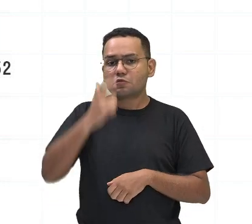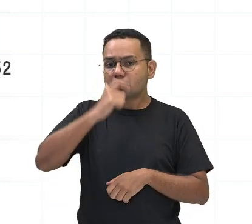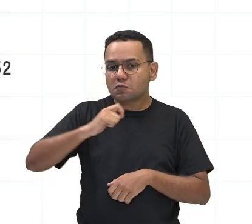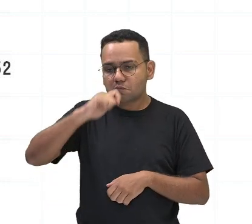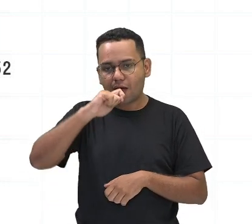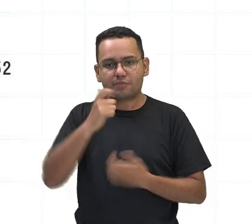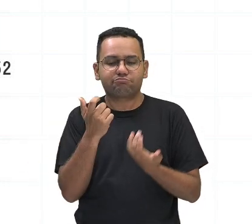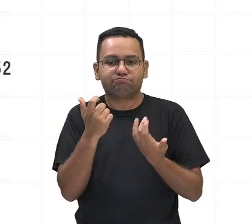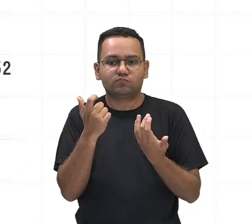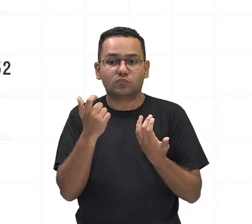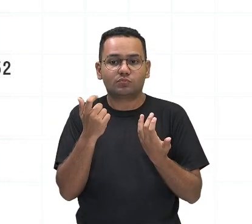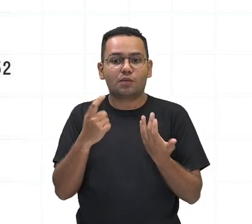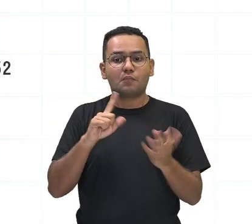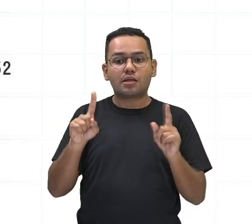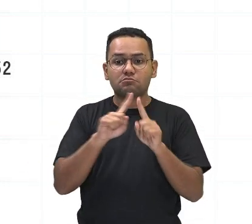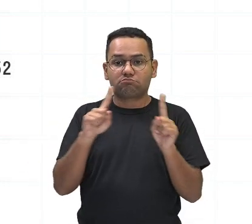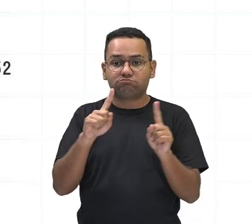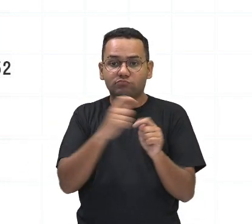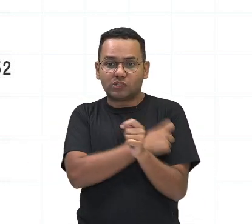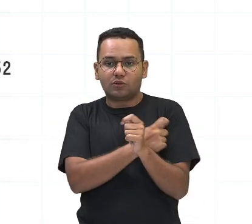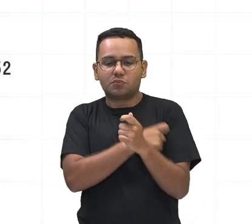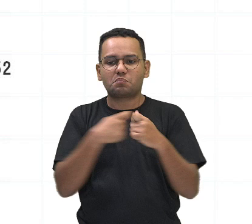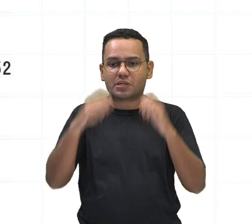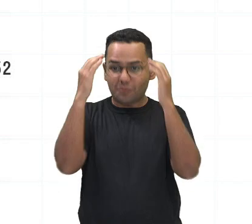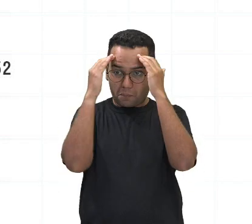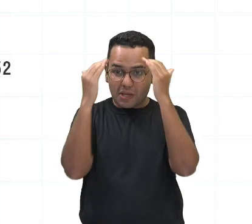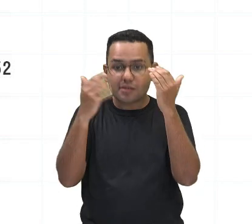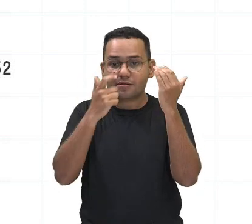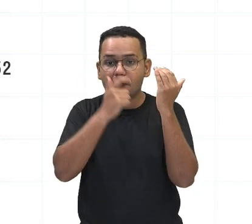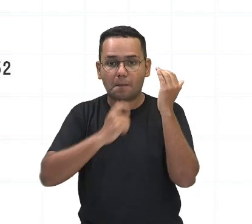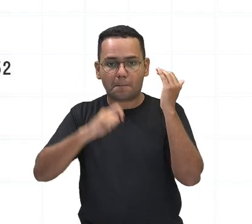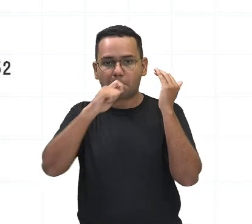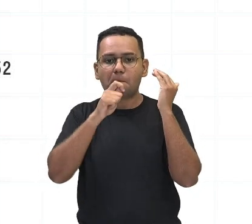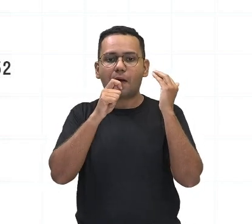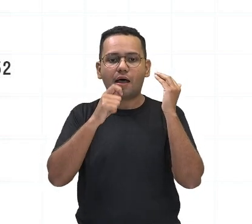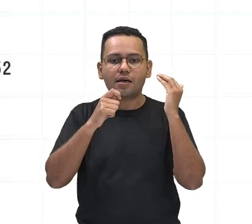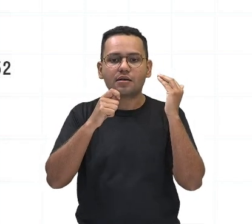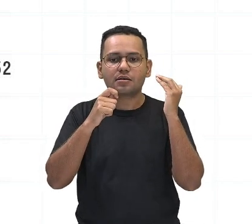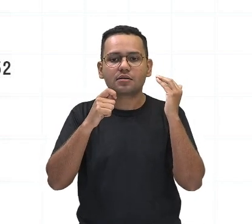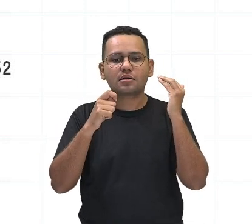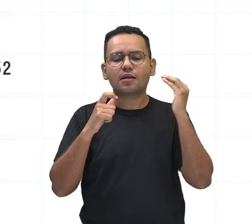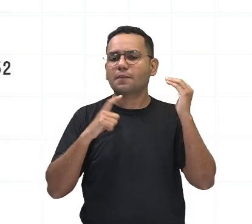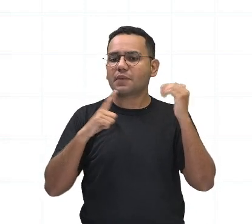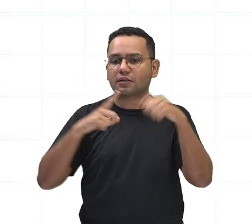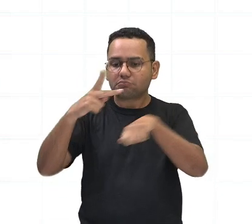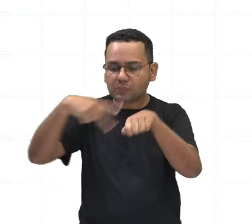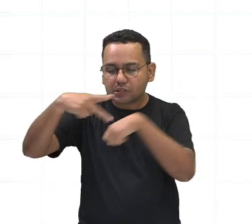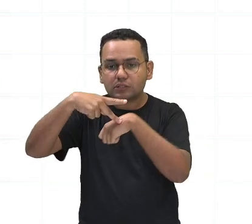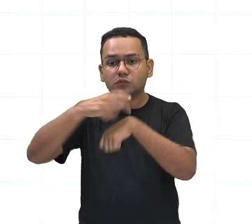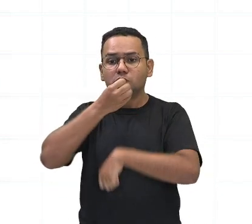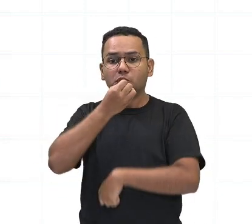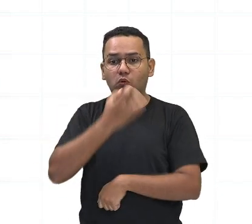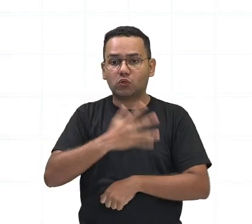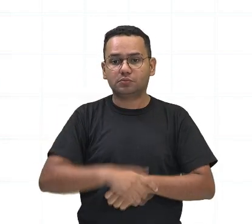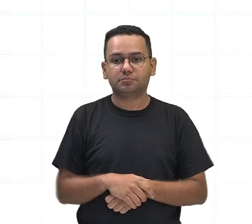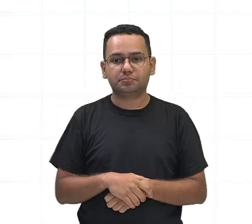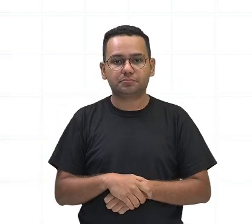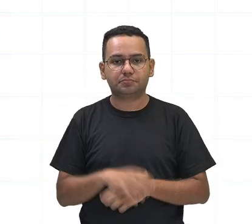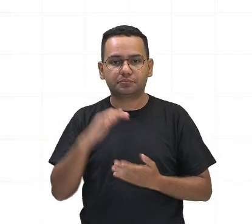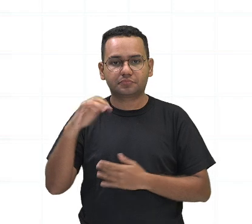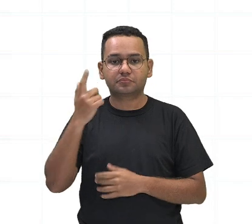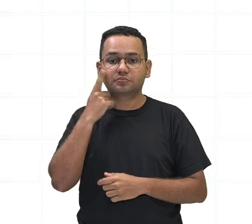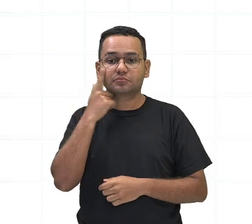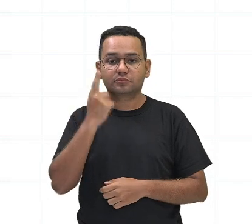para ser uma nação forte, destacou o coronel. Então vejam aí, volta só um pouquinho a primeira cartela, essa daí,